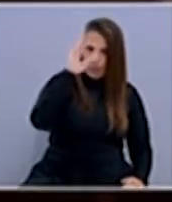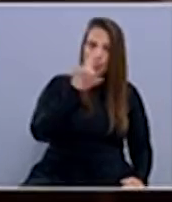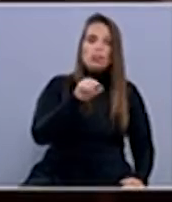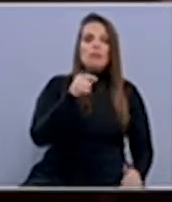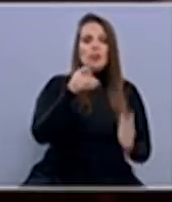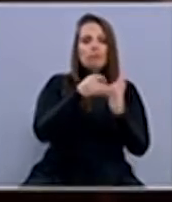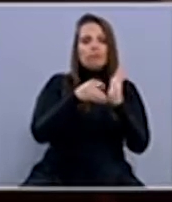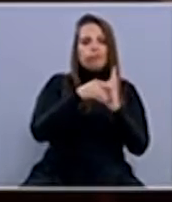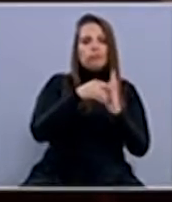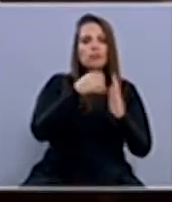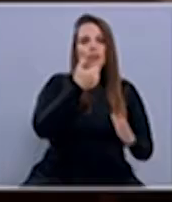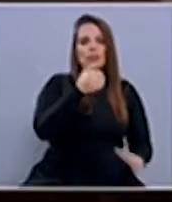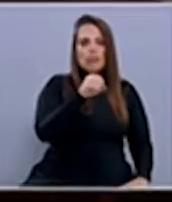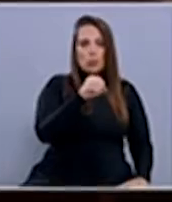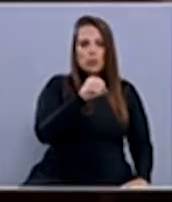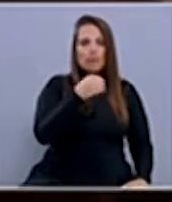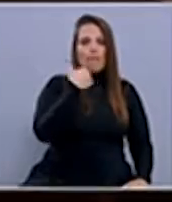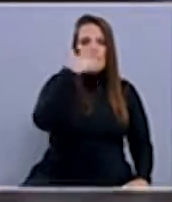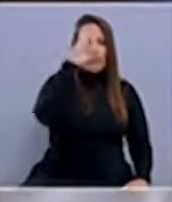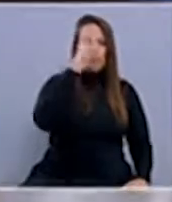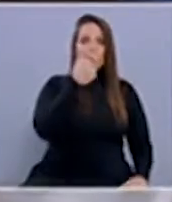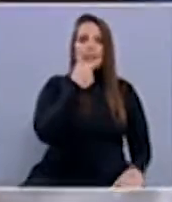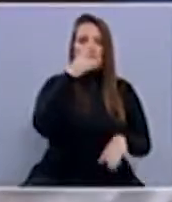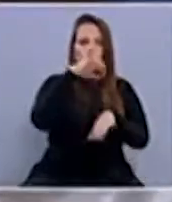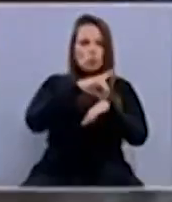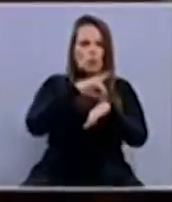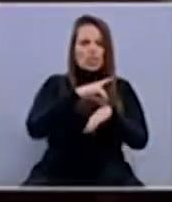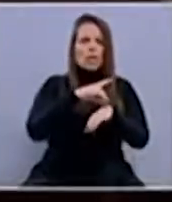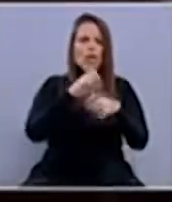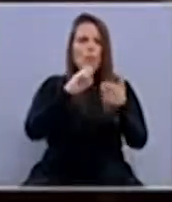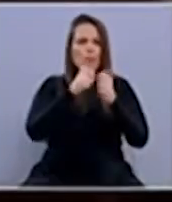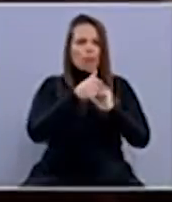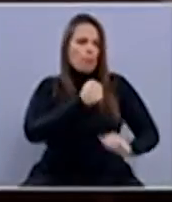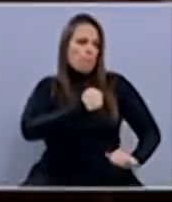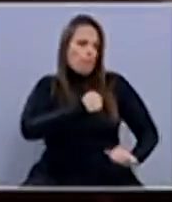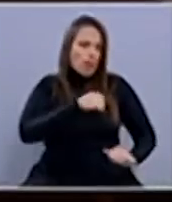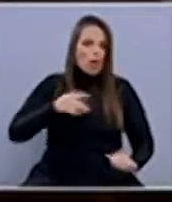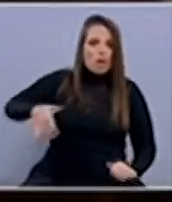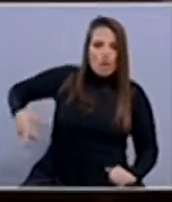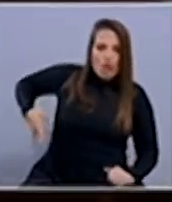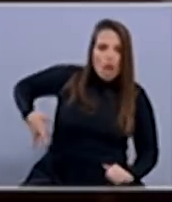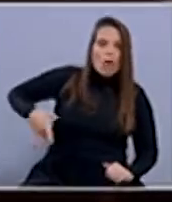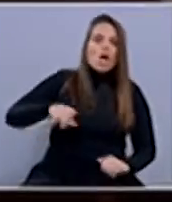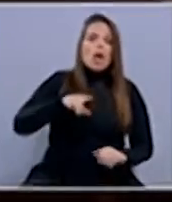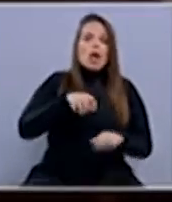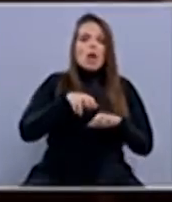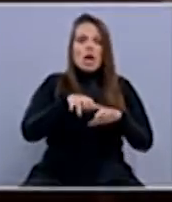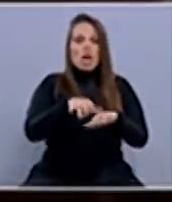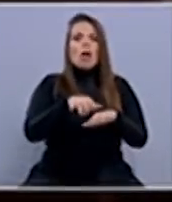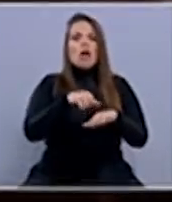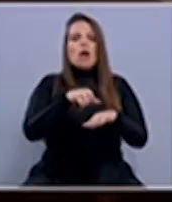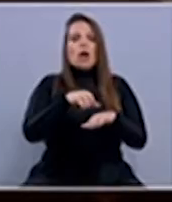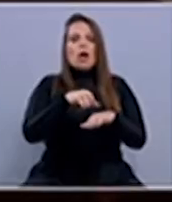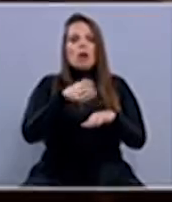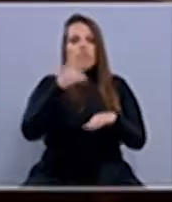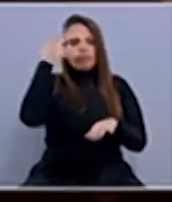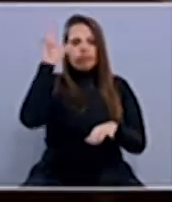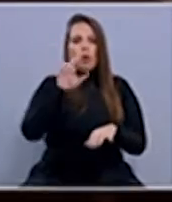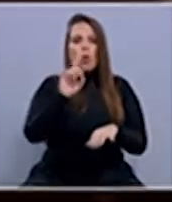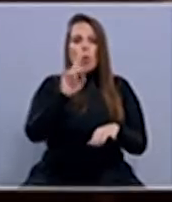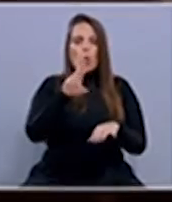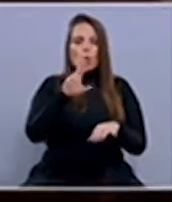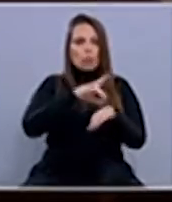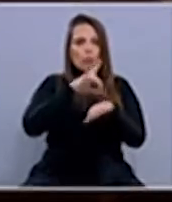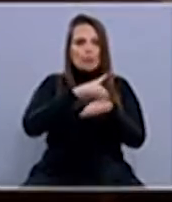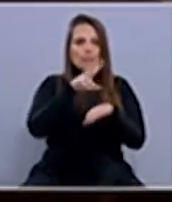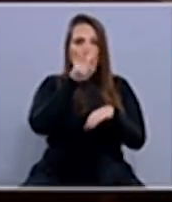dos utentes com mais de 50 anos com insuficiência cardíaca ou renal, doença coronária ou respiratória com suporte ventilatório